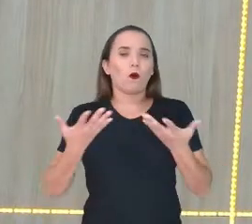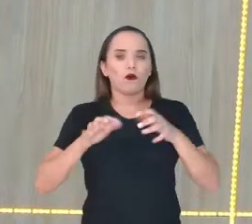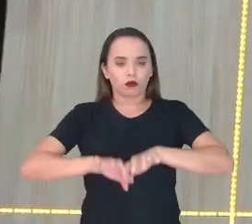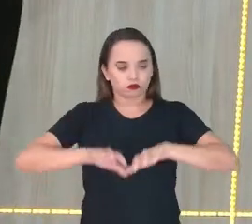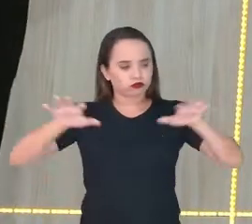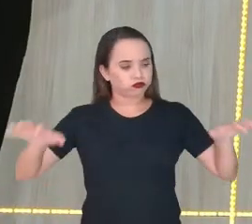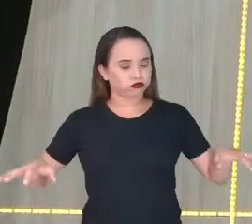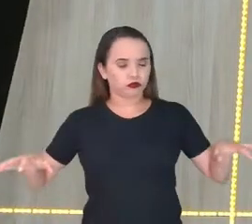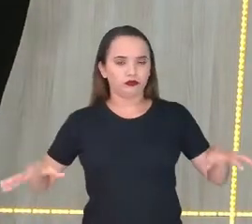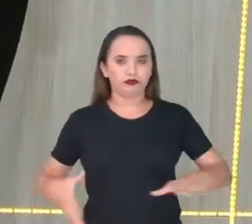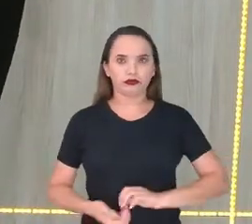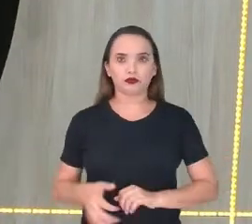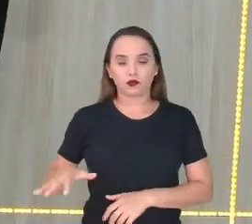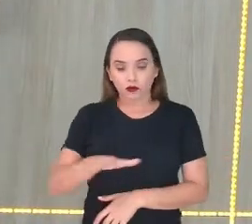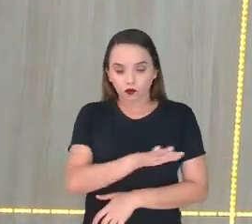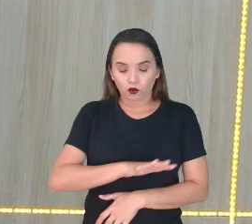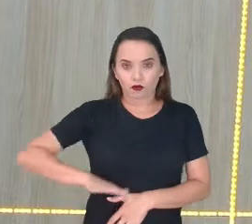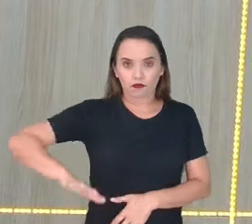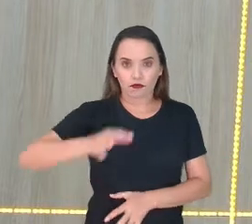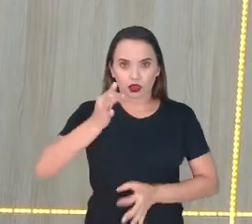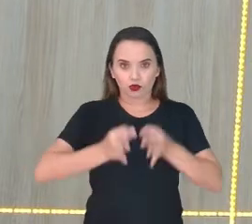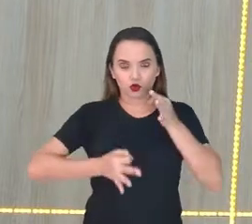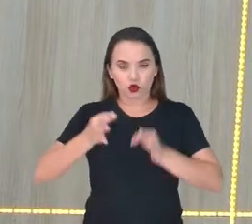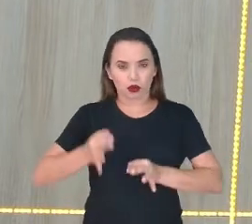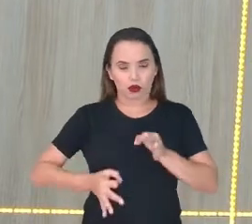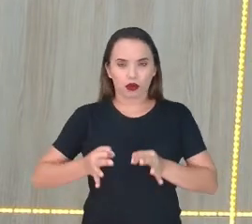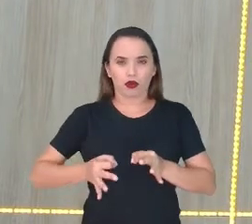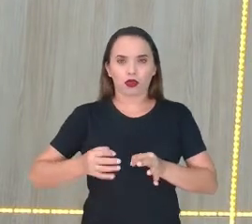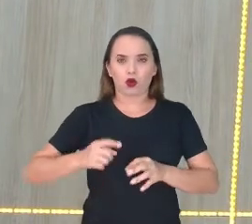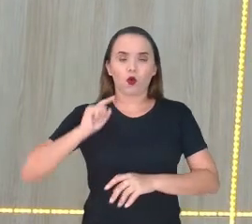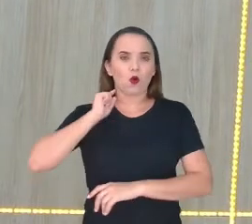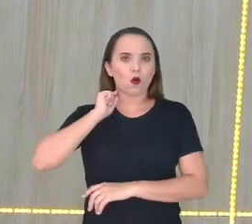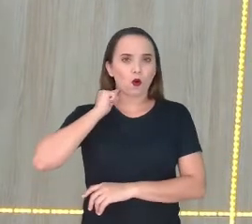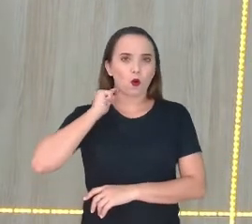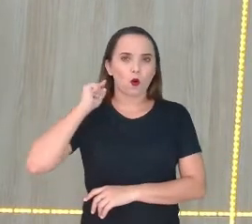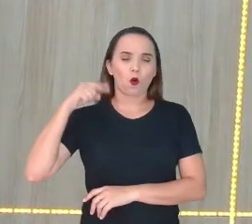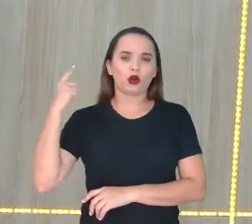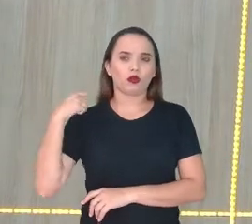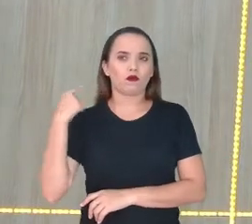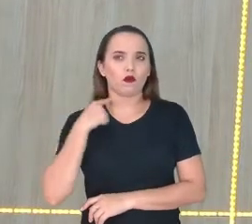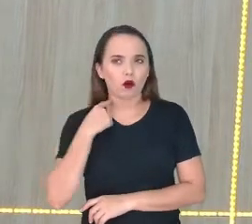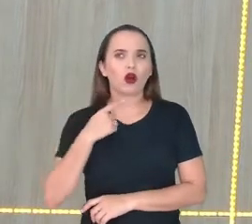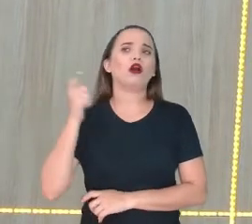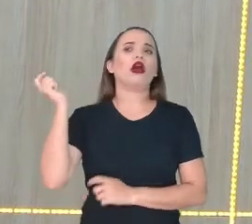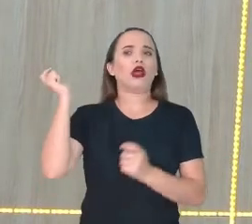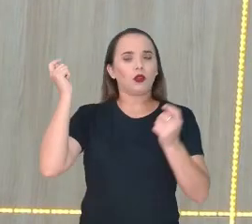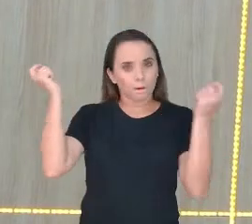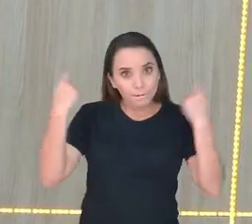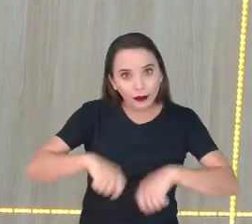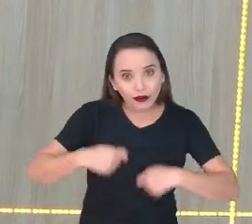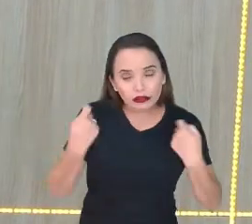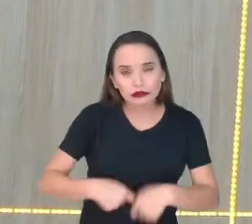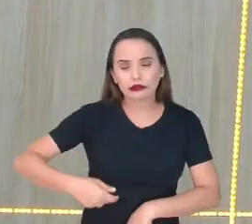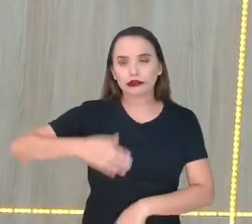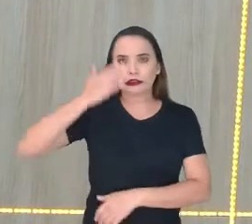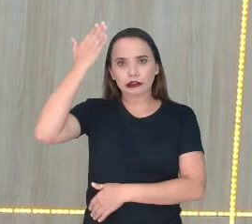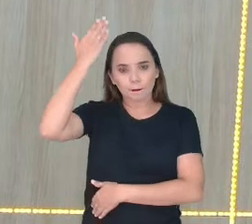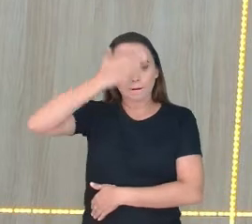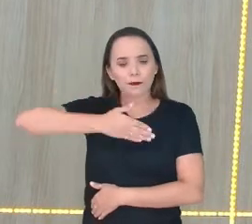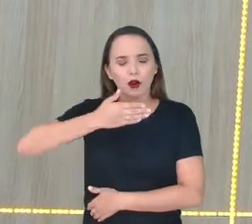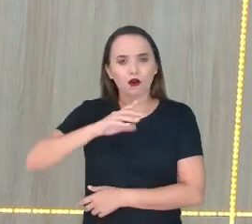argumento jurídico, o advogado consegue defender o seu posicionamento ao longo de todo o processo. Por